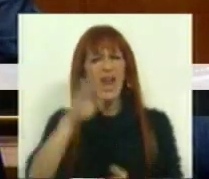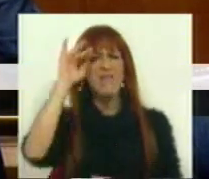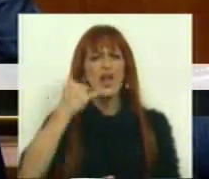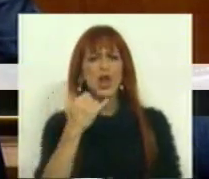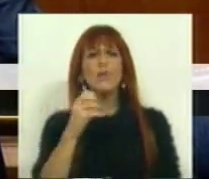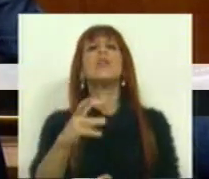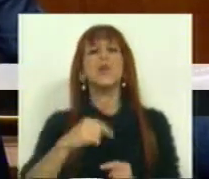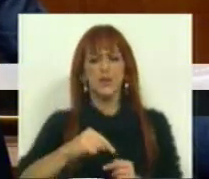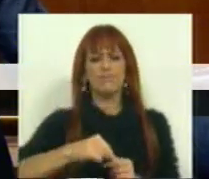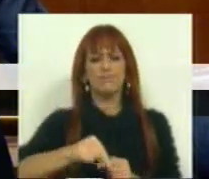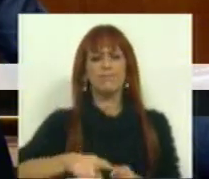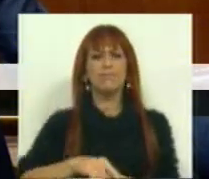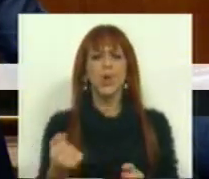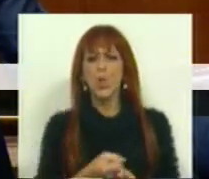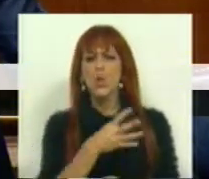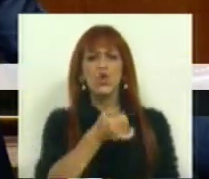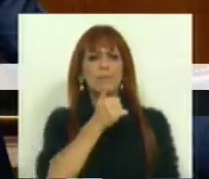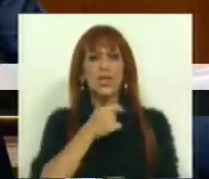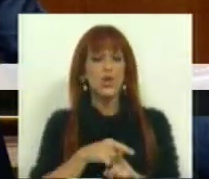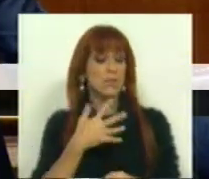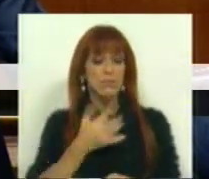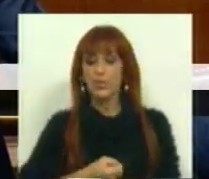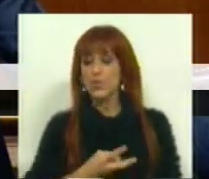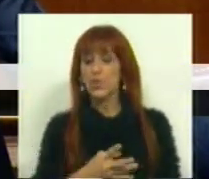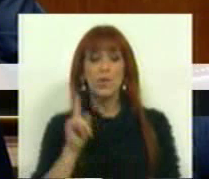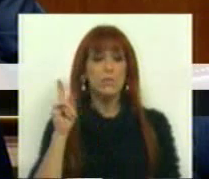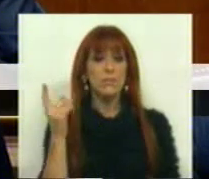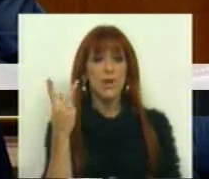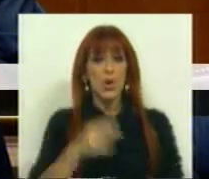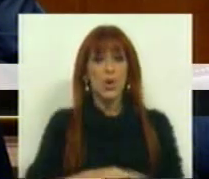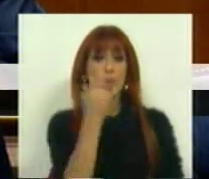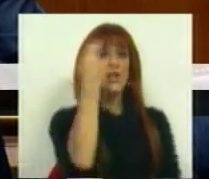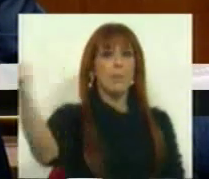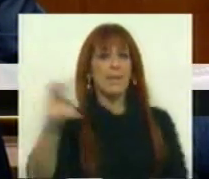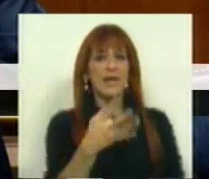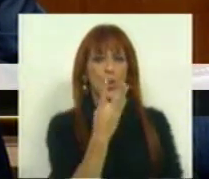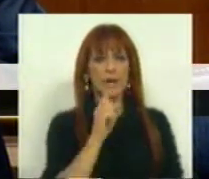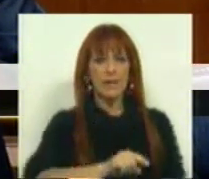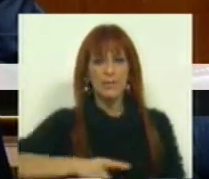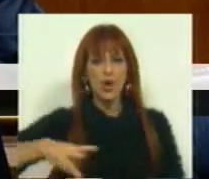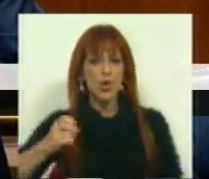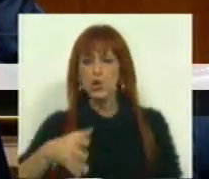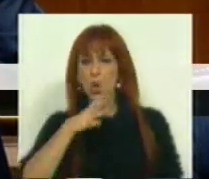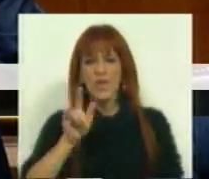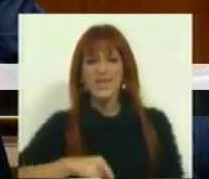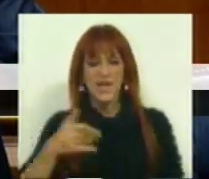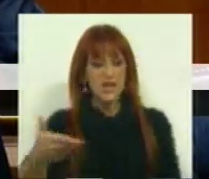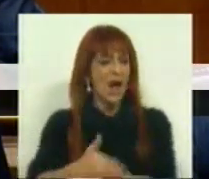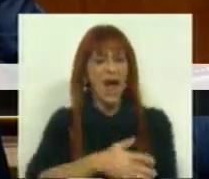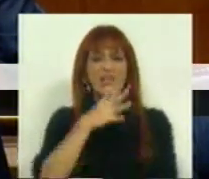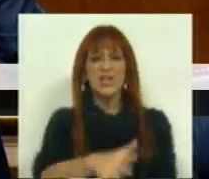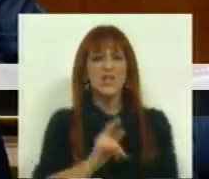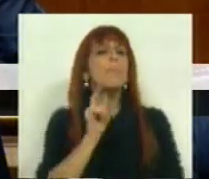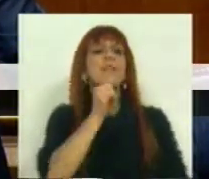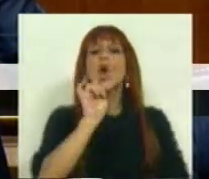de 2013 um conjunto de medidas que totalizam um corte permanente de 4.000 milhões de euros. Não anunciou nem pré-anunciou